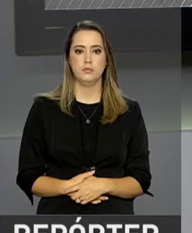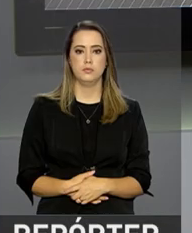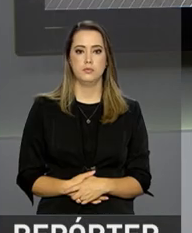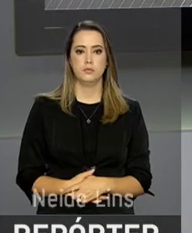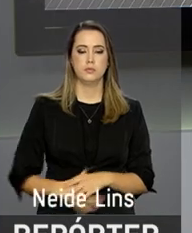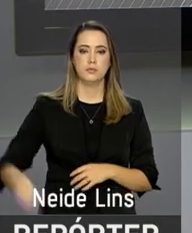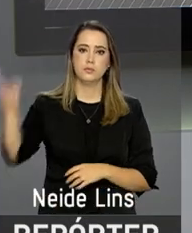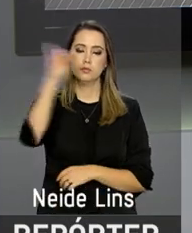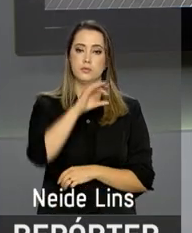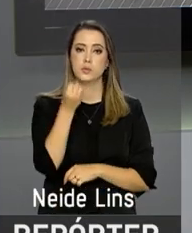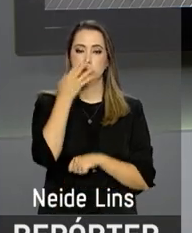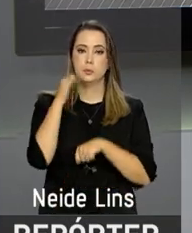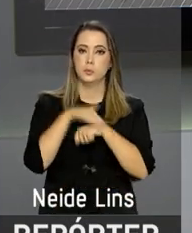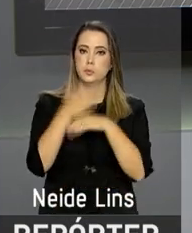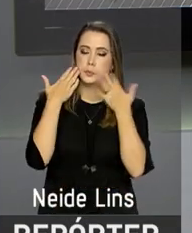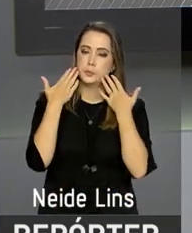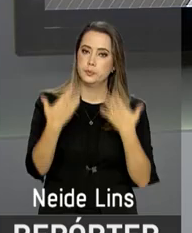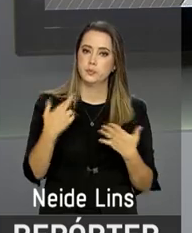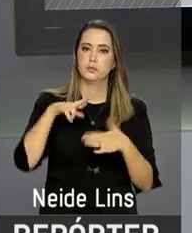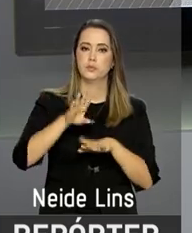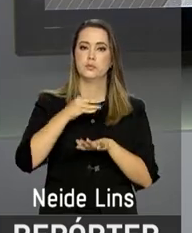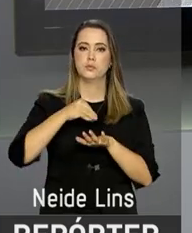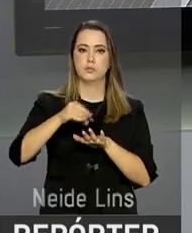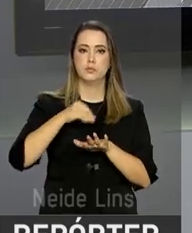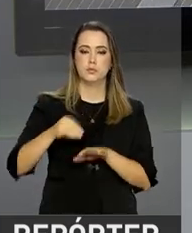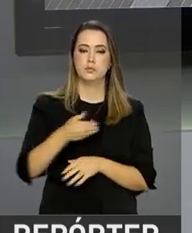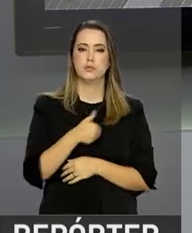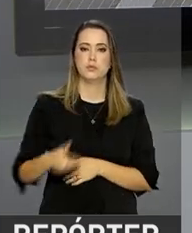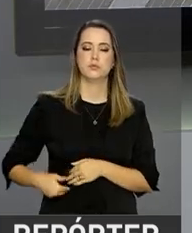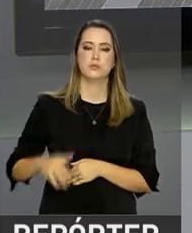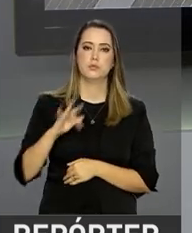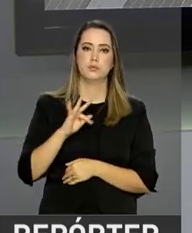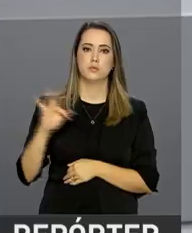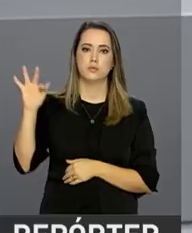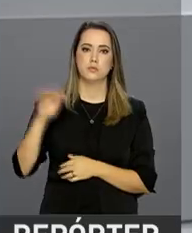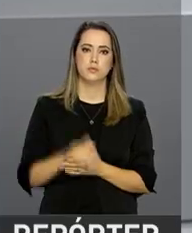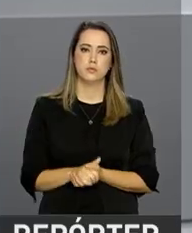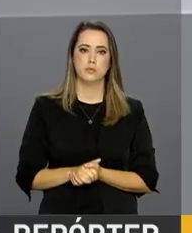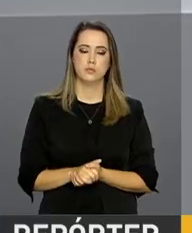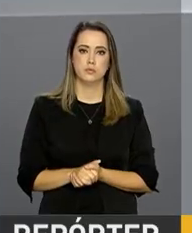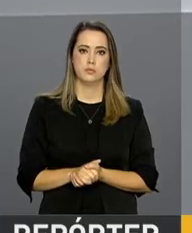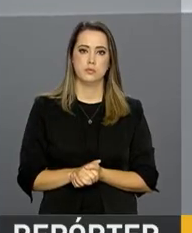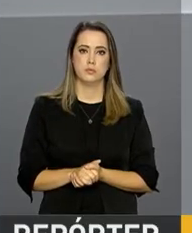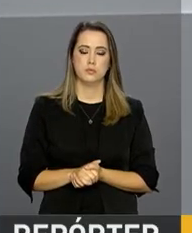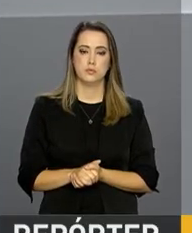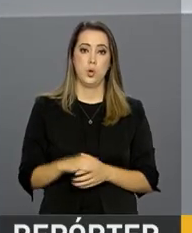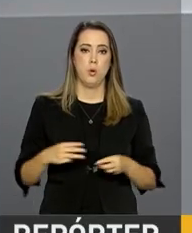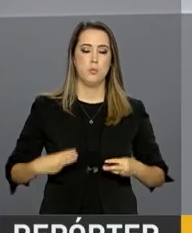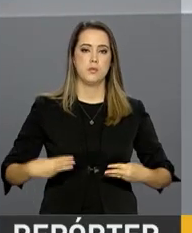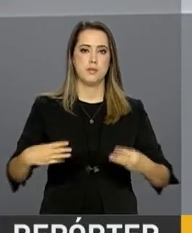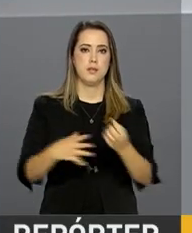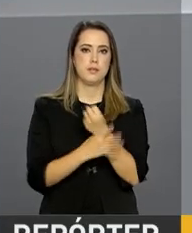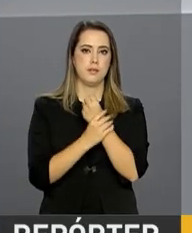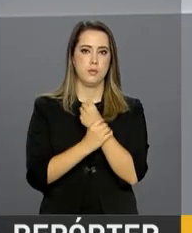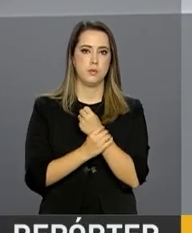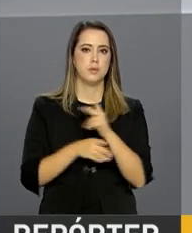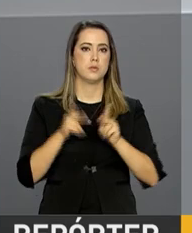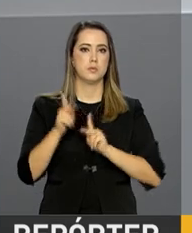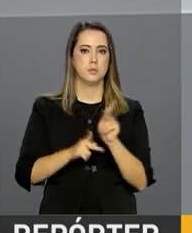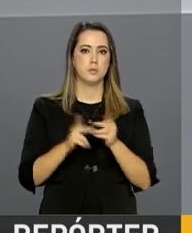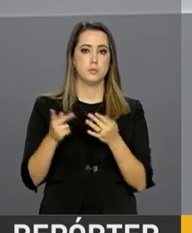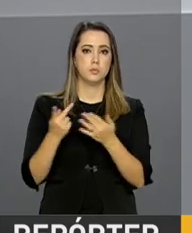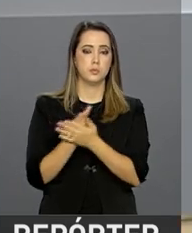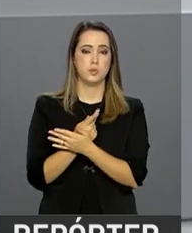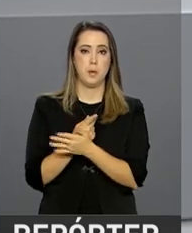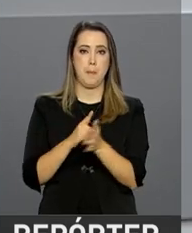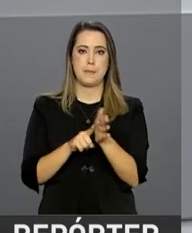Olá, boa noite. No ar o repórter NBR com as notícias do governo federal. O Ministério Extraordinário da Segurança Pública vai realizar